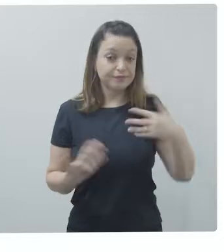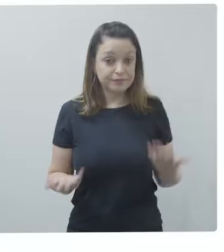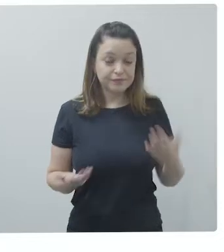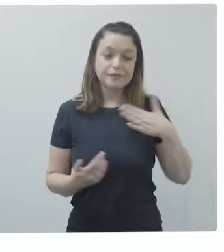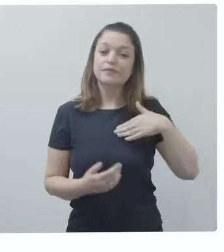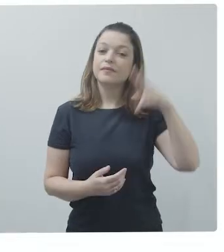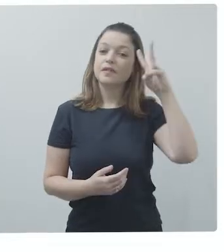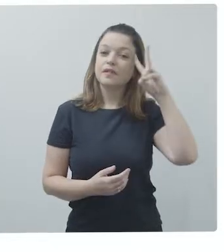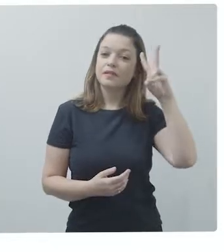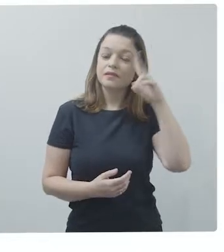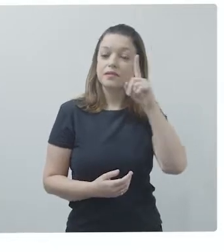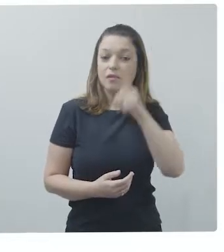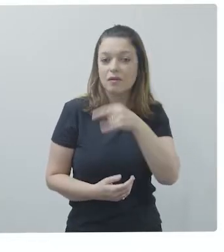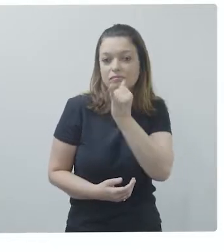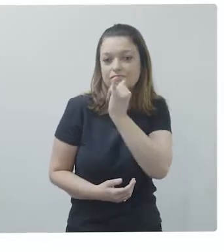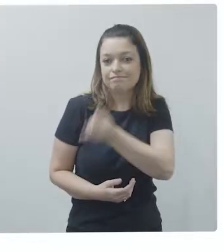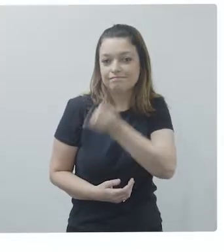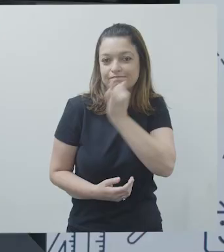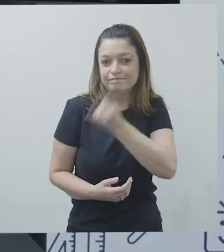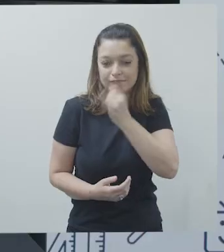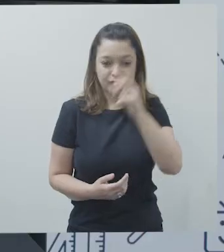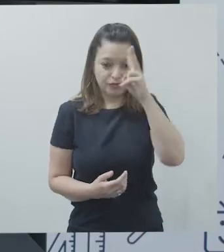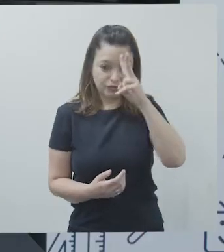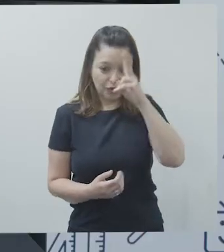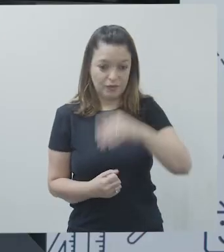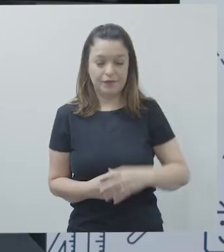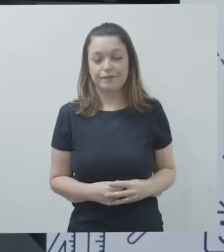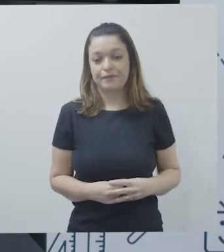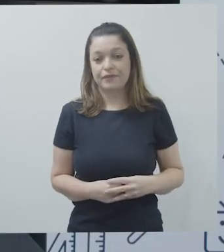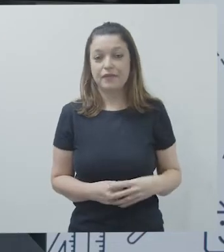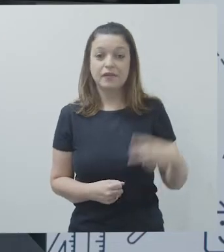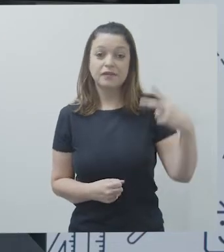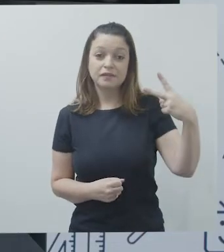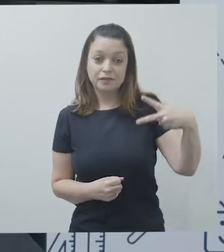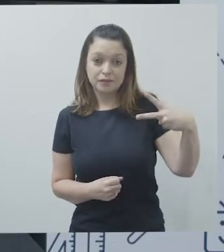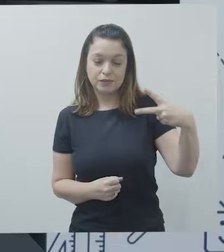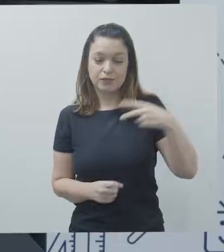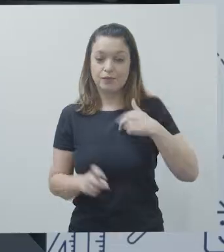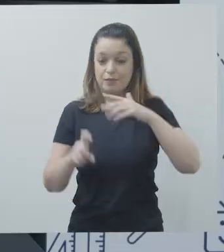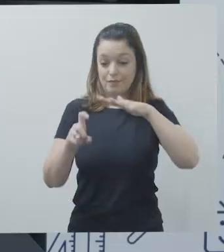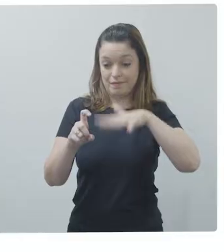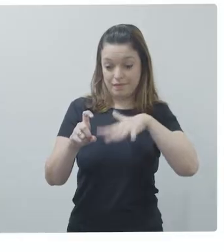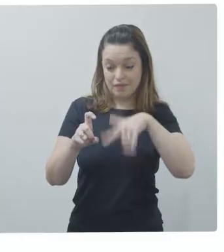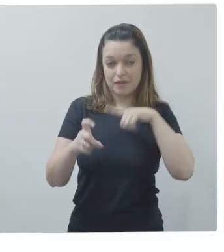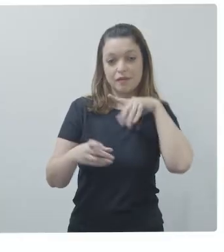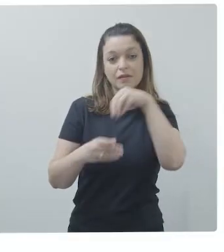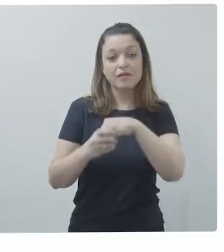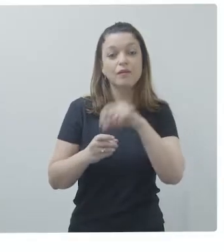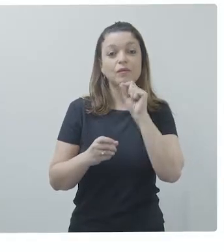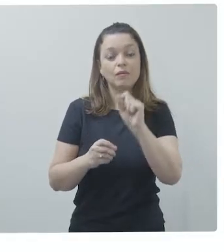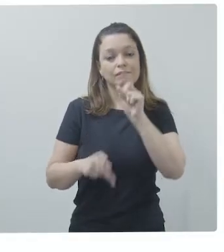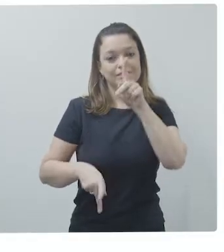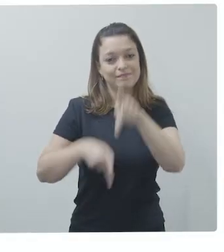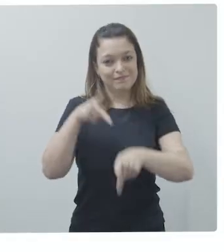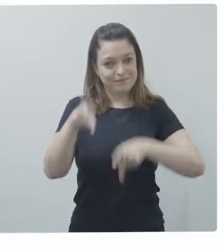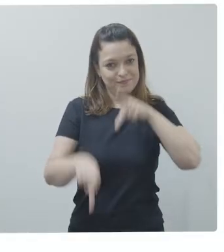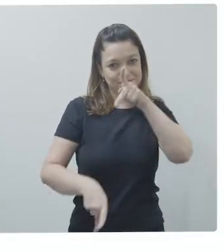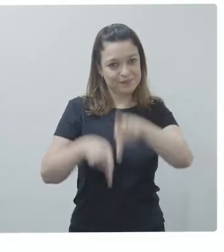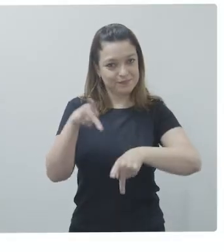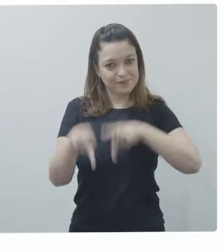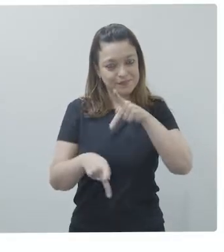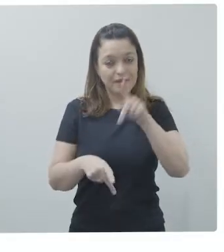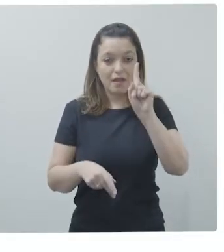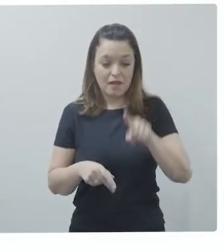são contadas, certo? Depois nós temos o povo. É o povo que vai